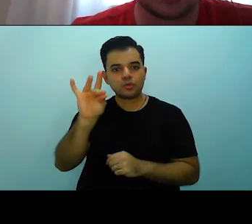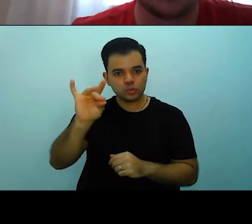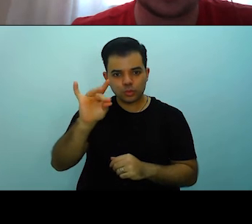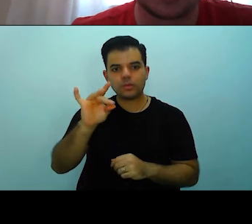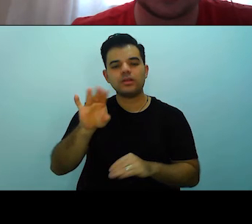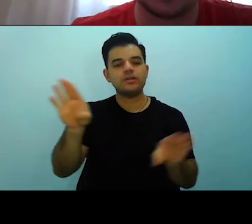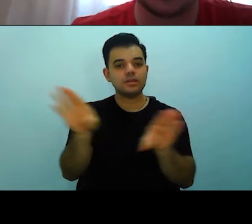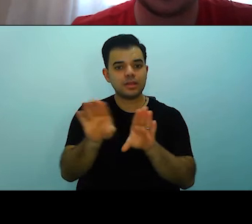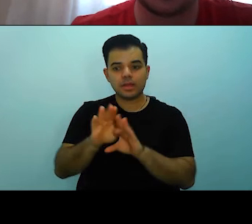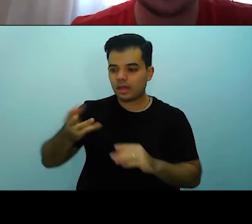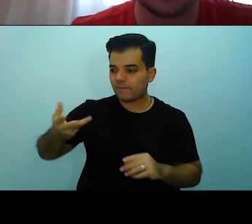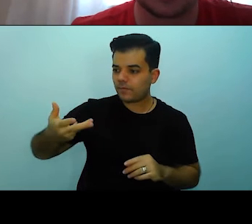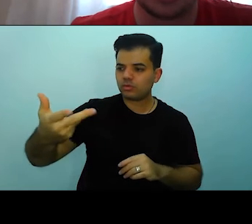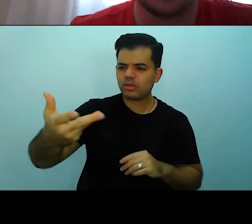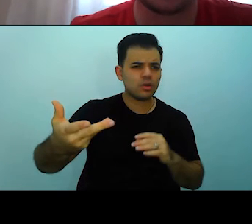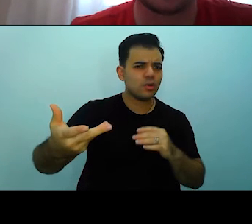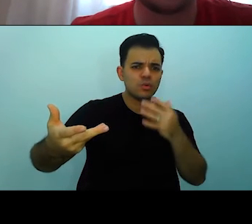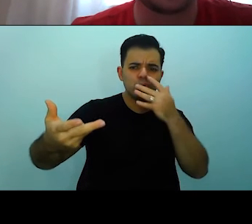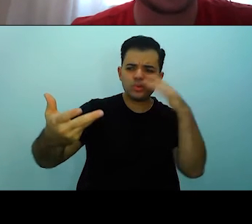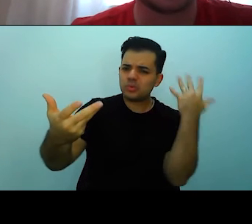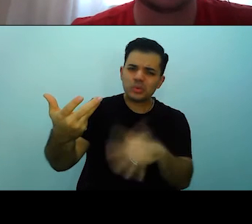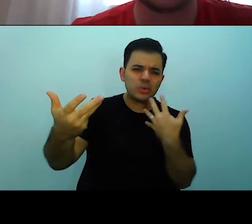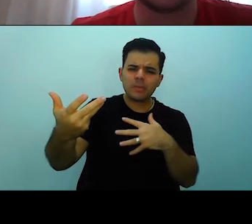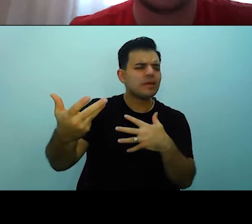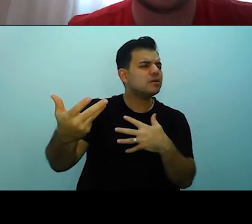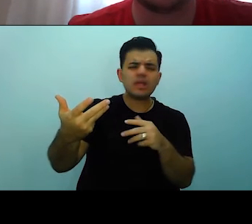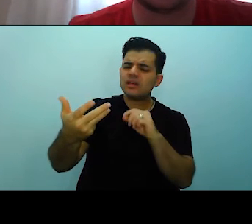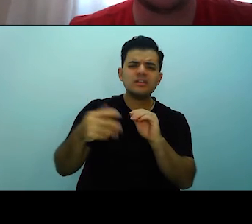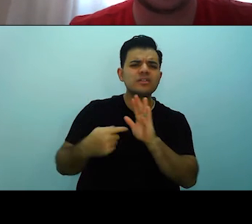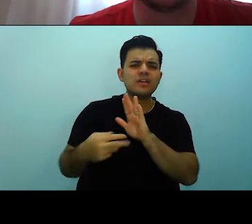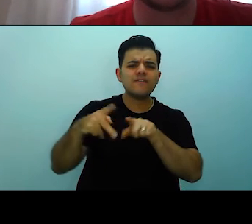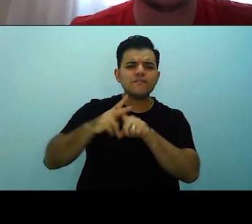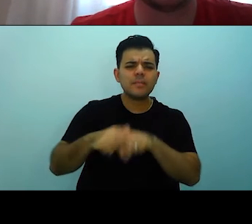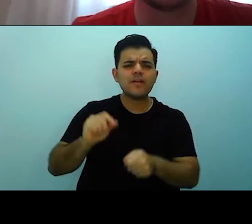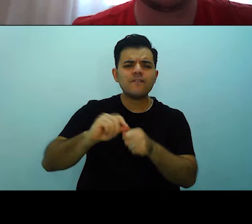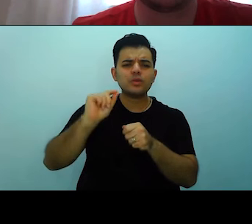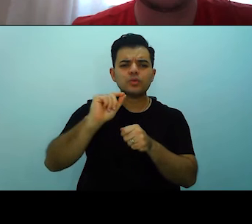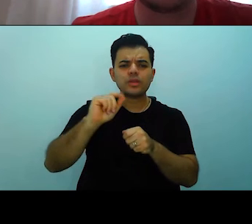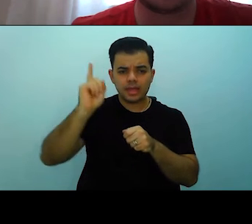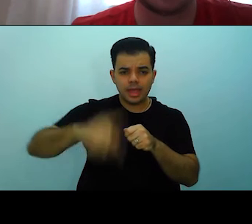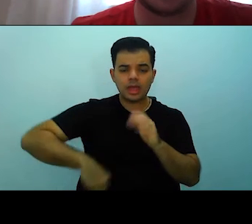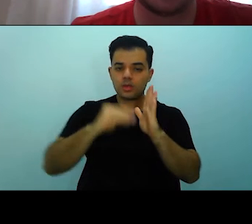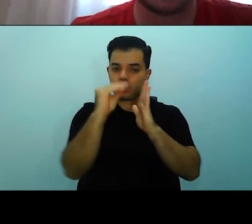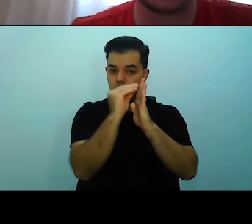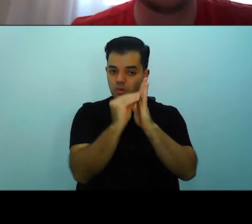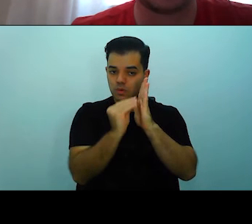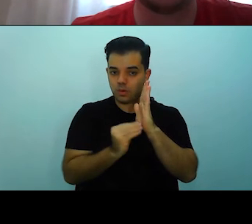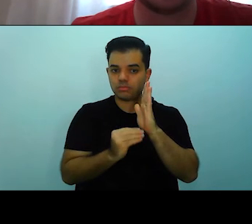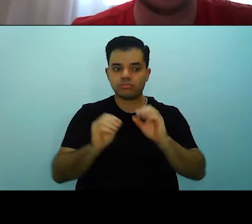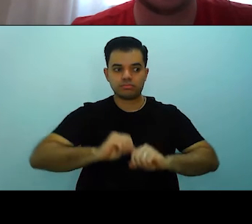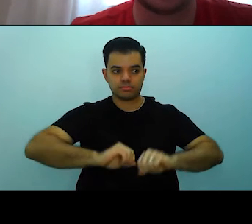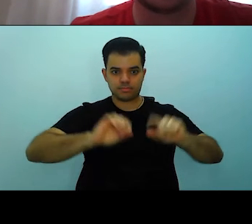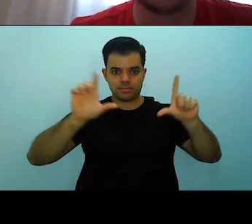com uma velocidade incrível, né? O que ele faz, né? Ele vai rodar um script, ele